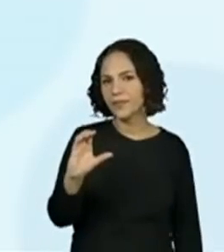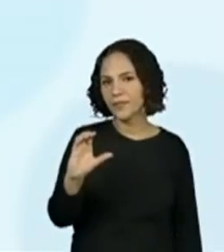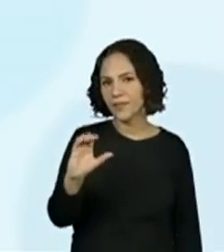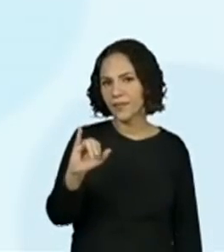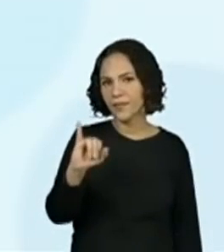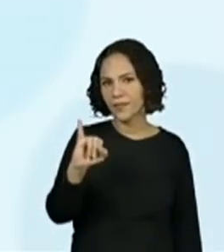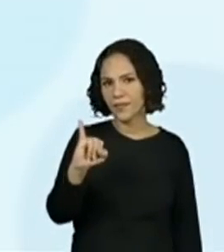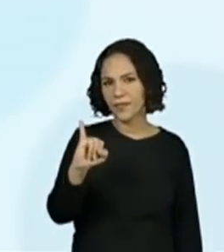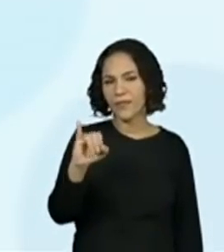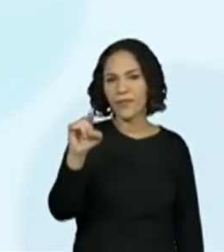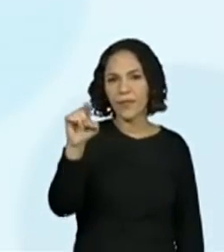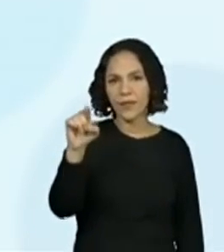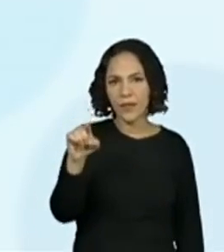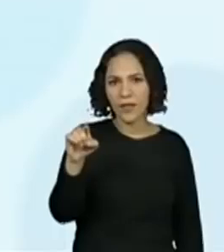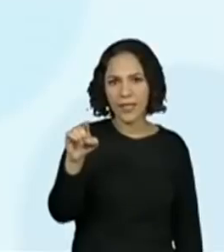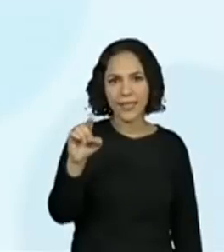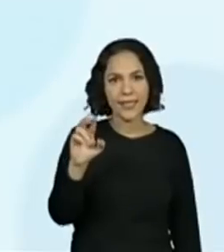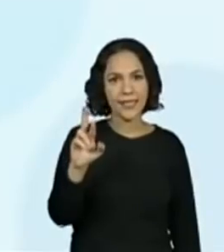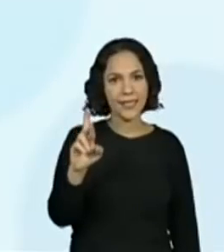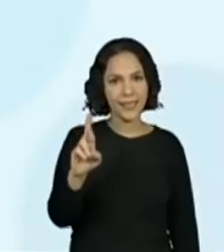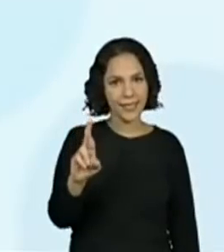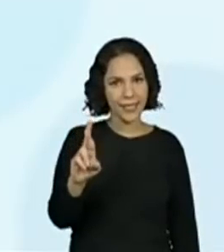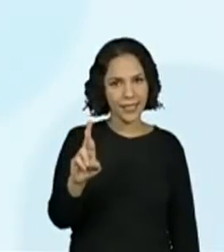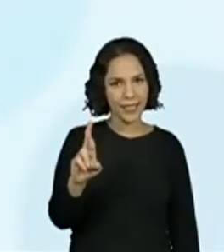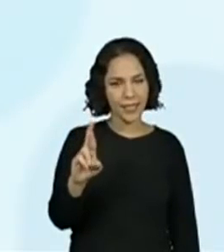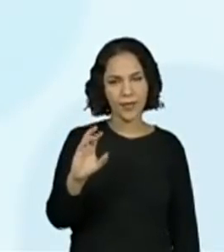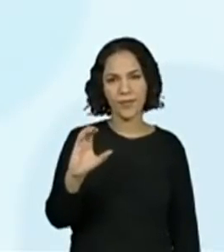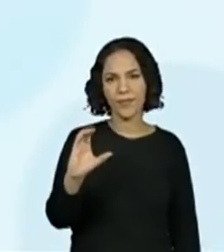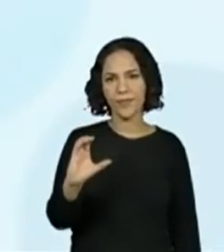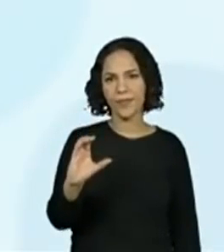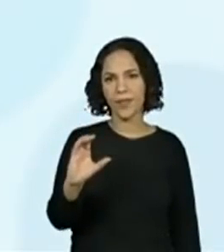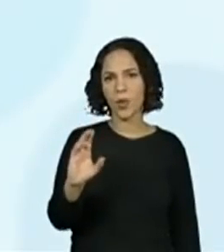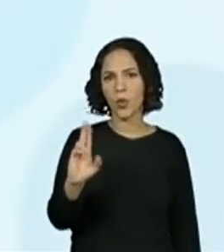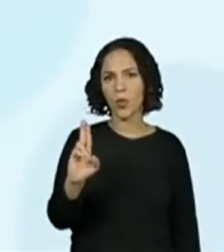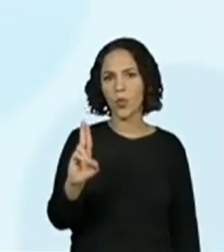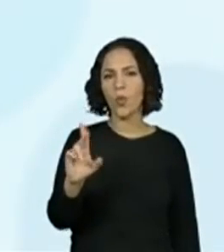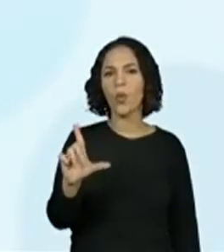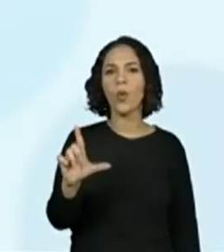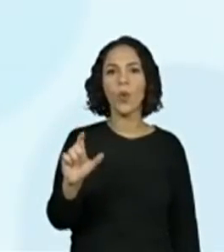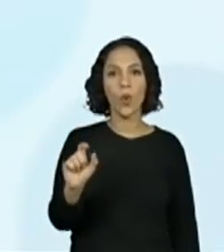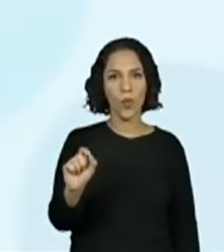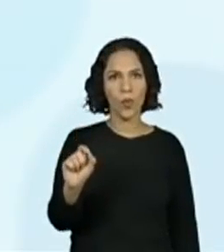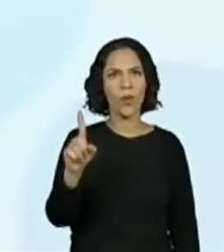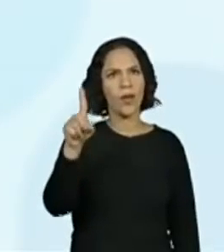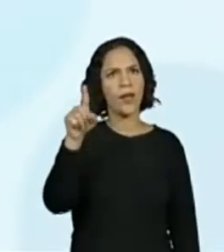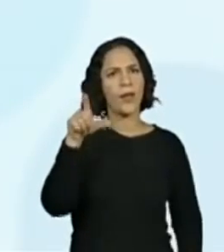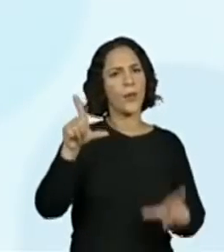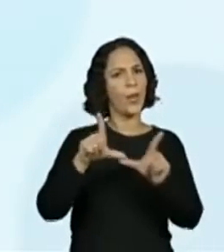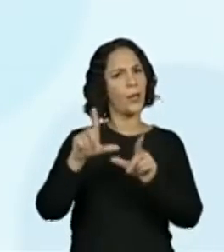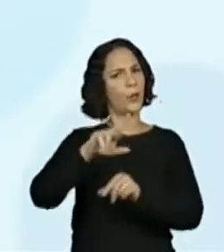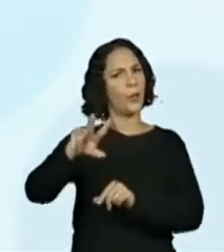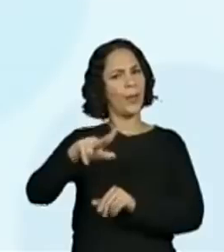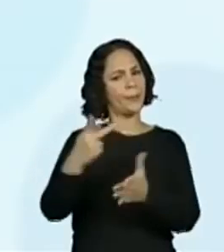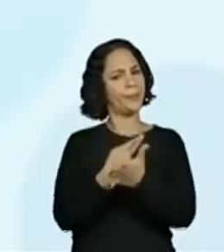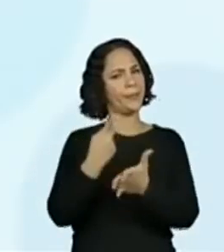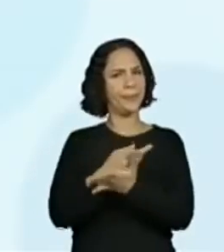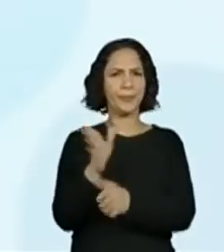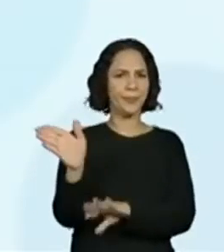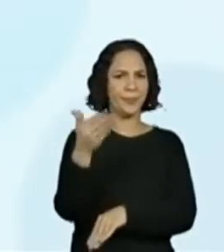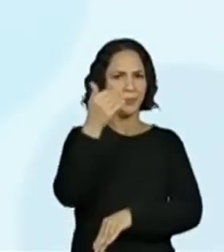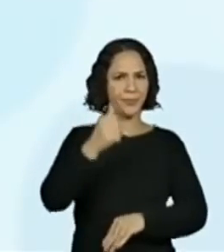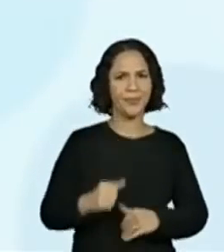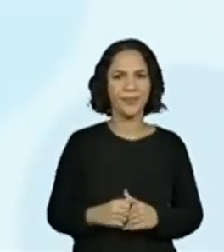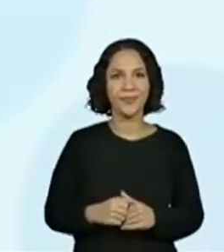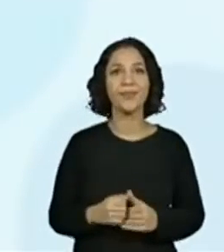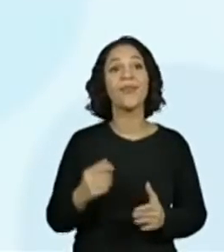Já consertamos, eu vou até riscar aqui esse quadrado que está no lugar errado, não é? E a figura